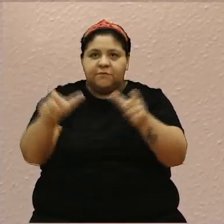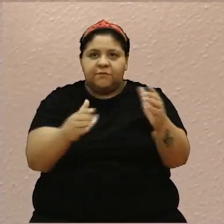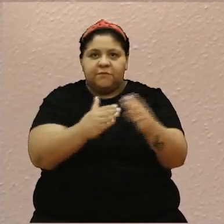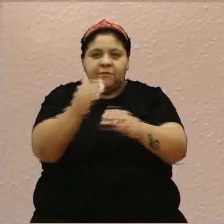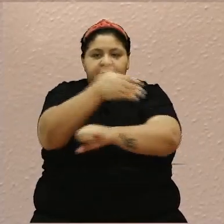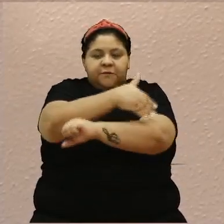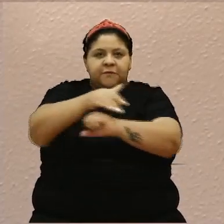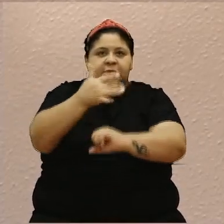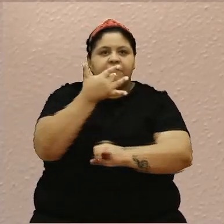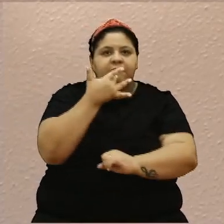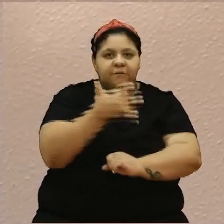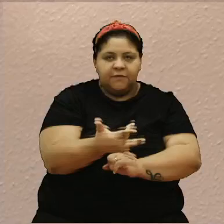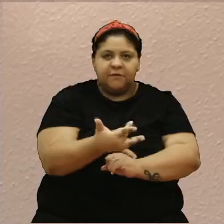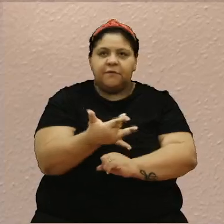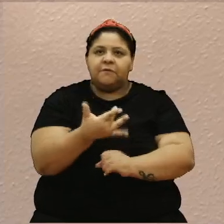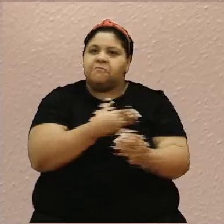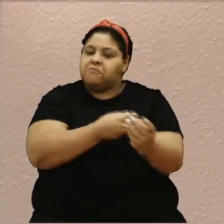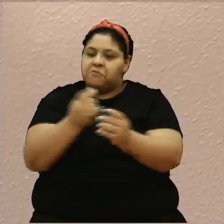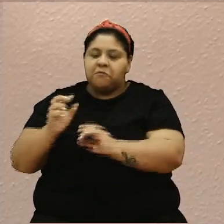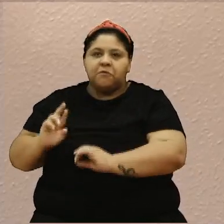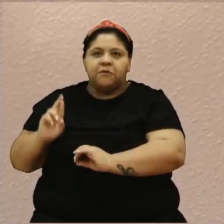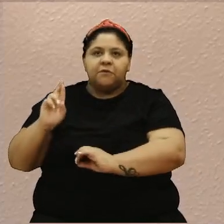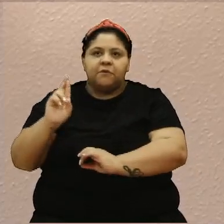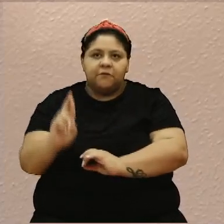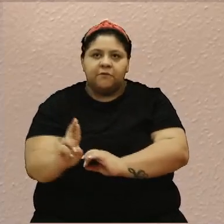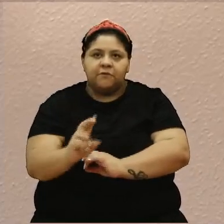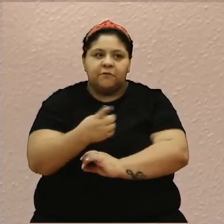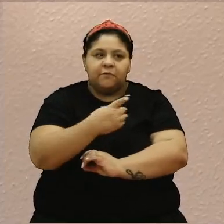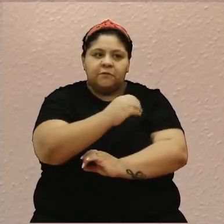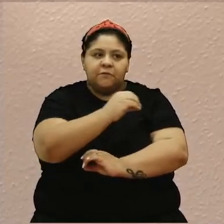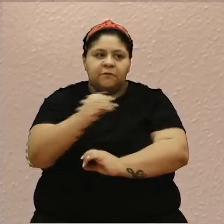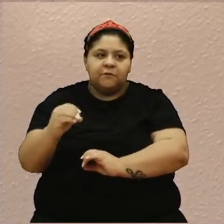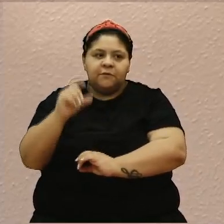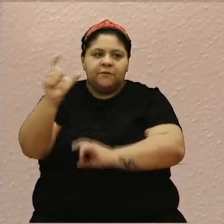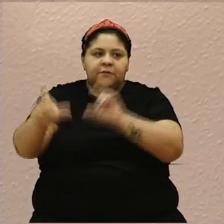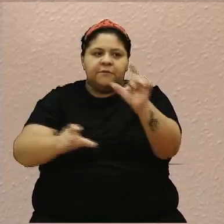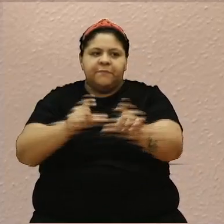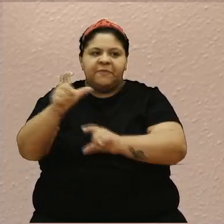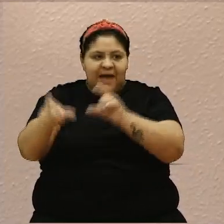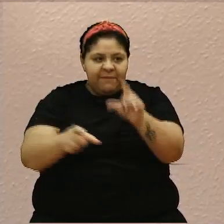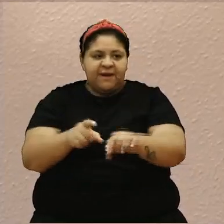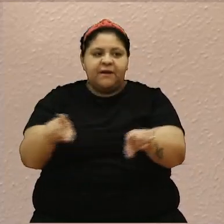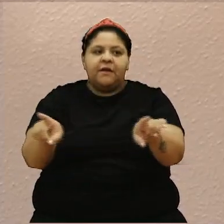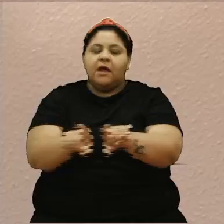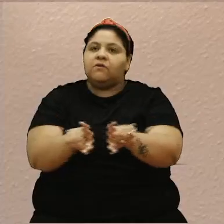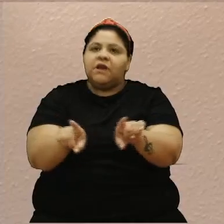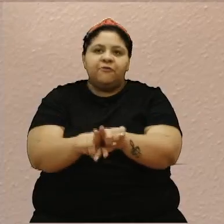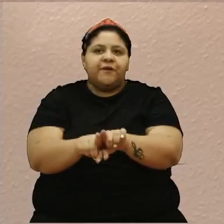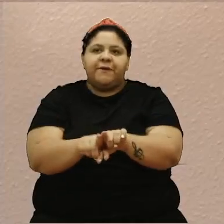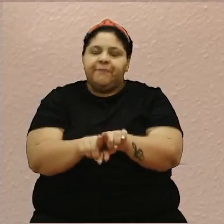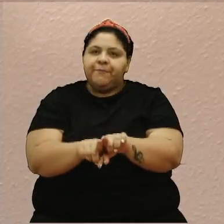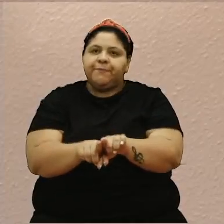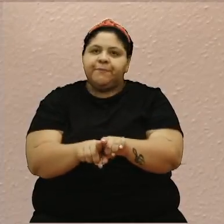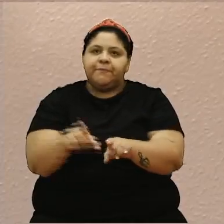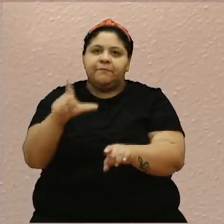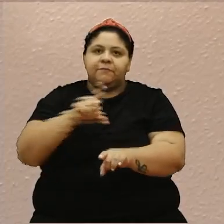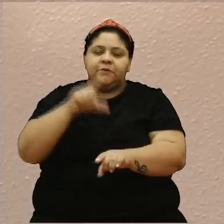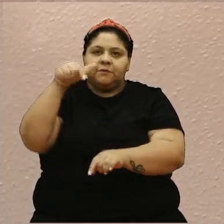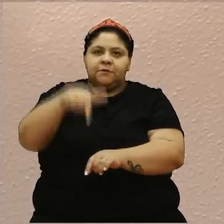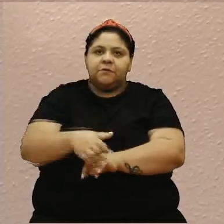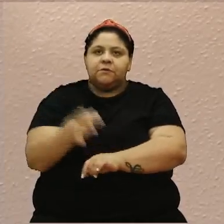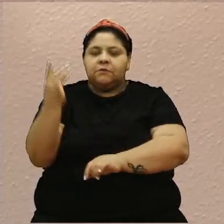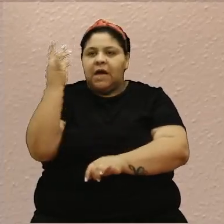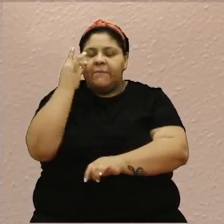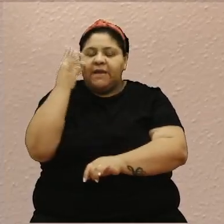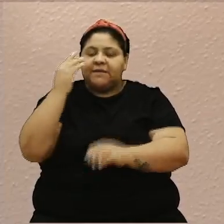parte da tarde, foi bastante representativa, praticamente 100 pessoas participaram do debate, então, agradecer os serviços que tiveram aqui presentes, as casas